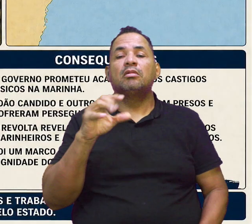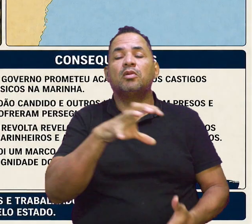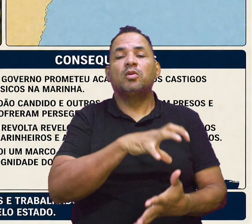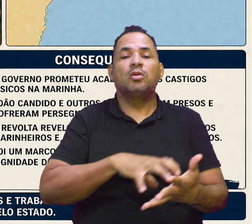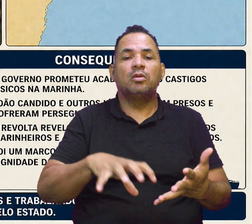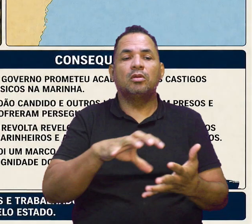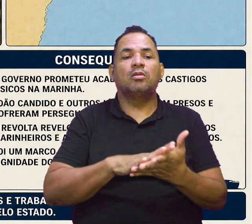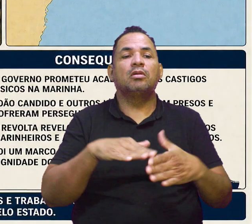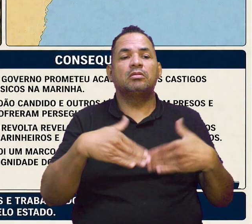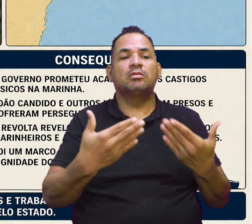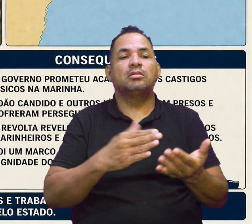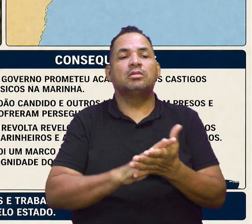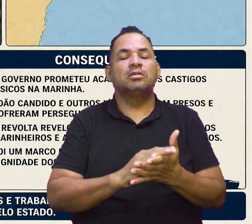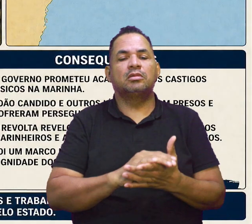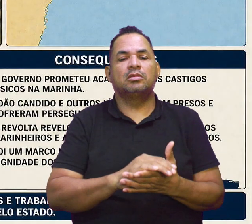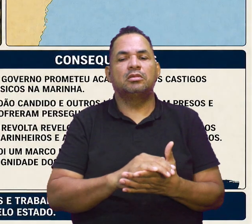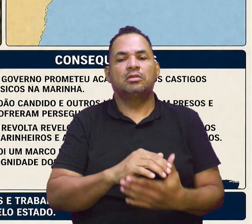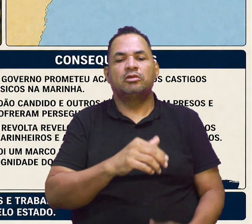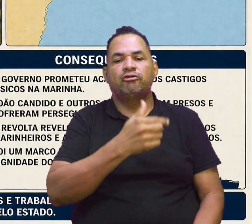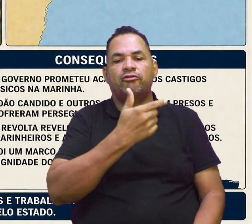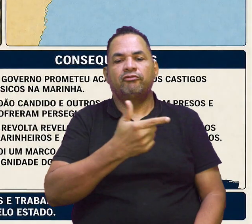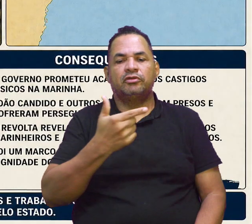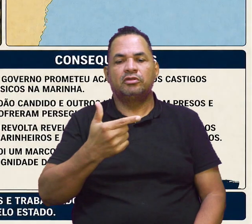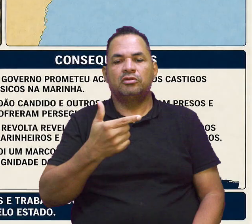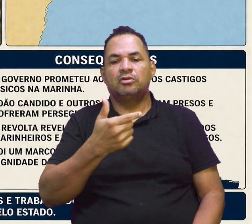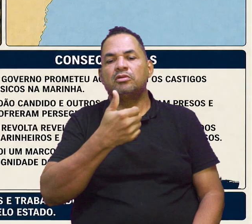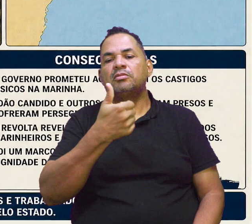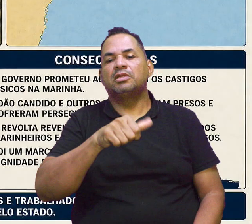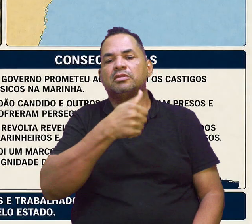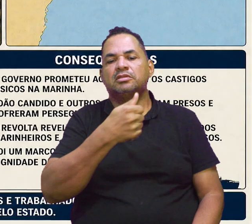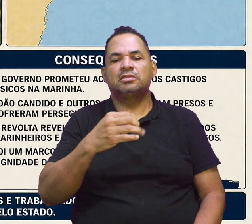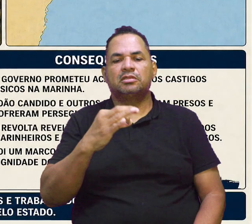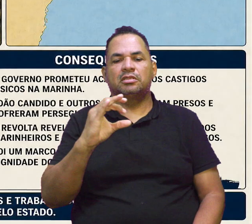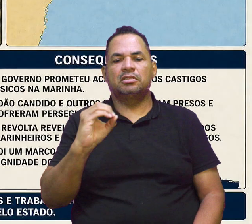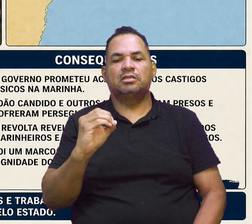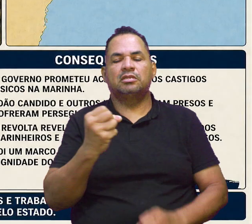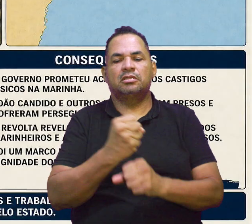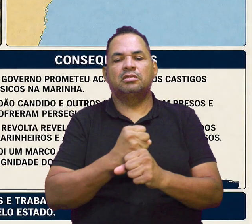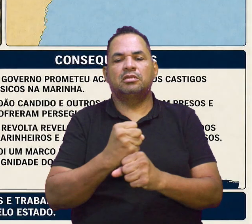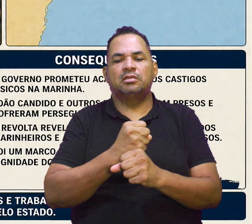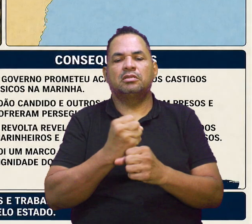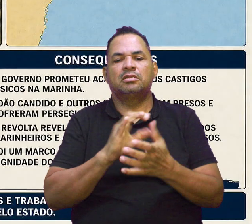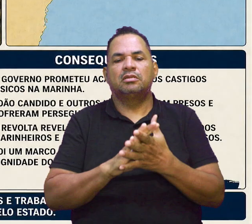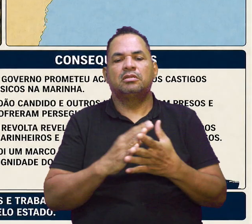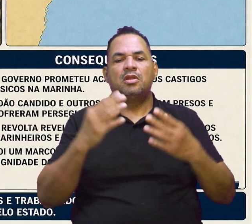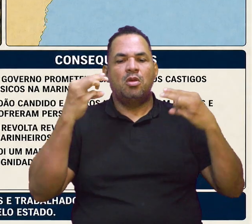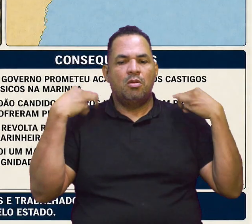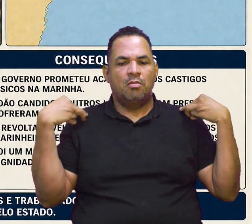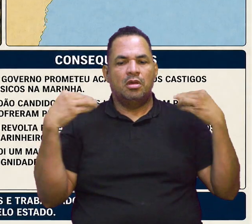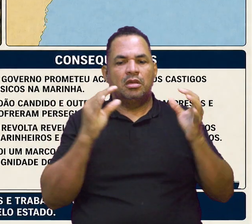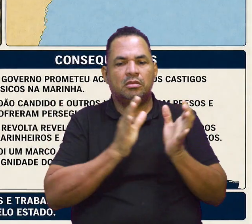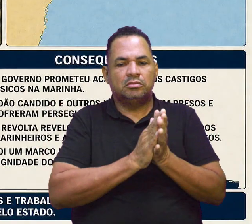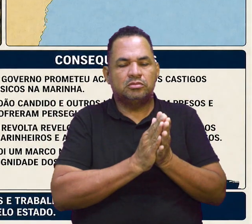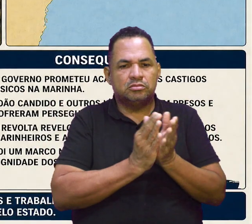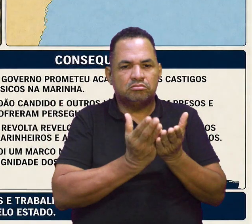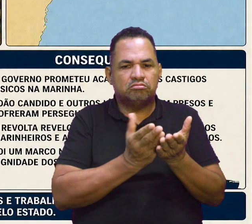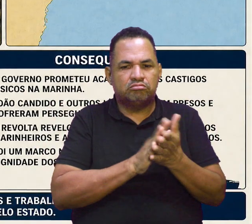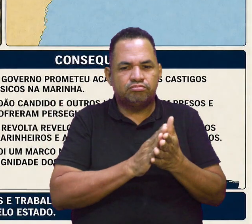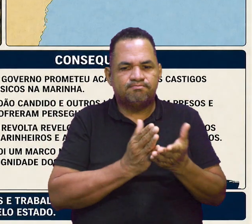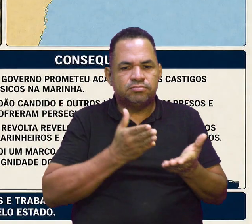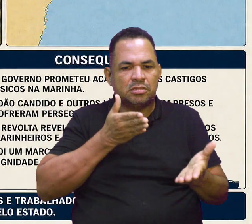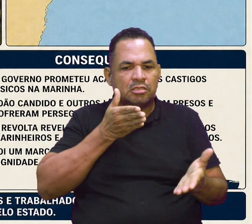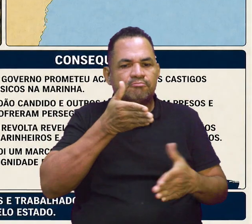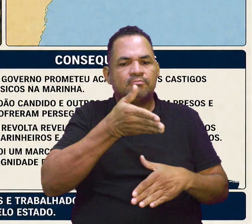22 de novembro de 1910, marinheiros se amotinaram nos navios ancorados na Baía